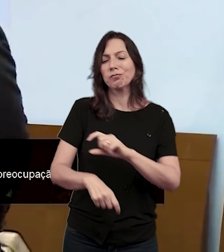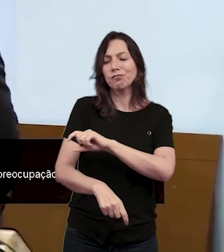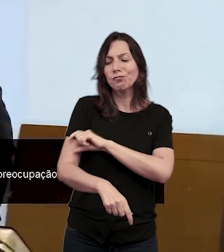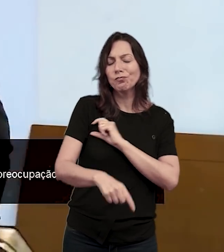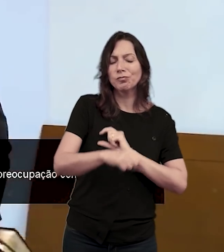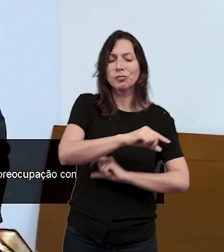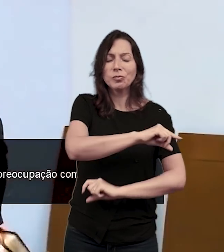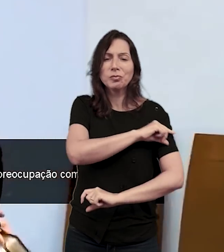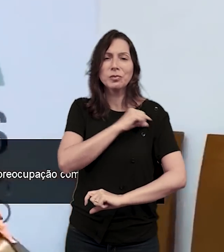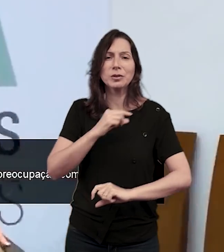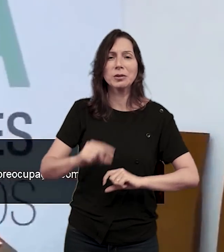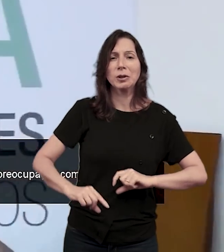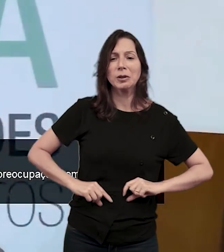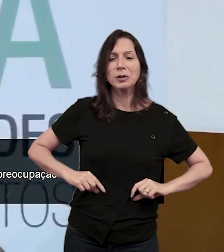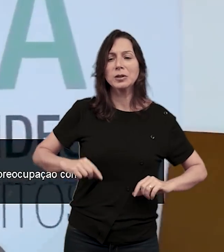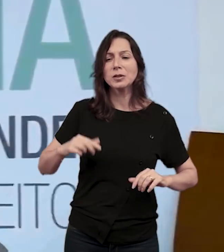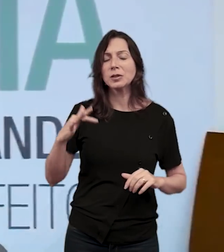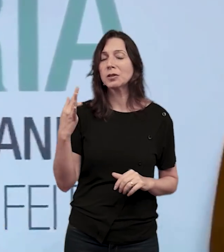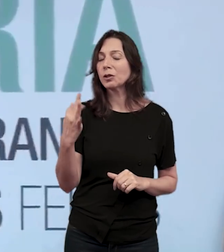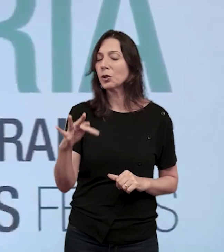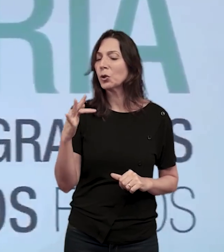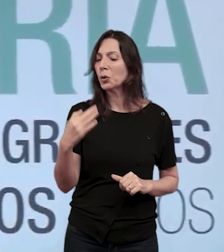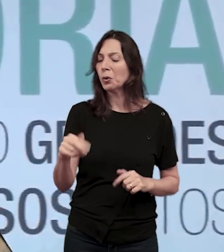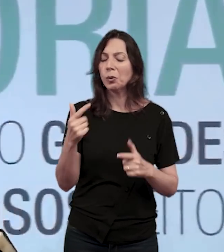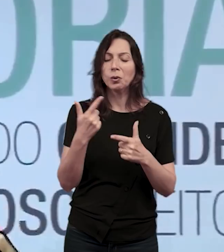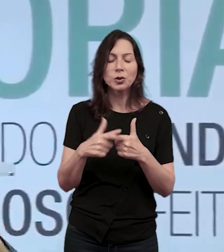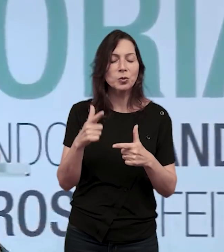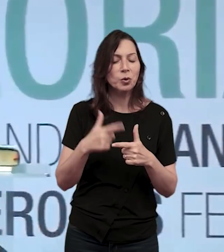Paulo não é Paulo sem essas cicatrizes.